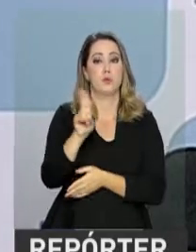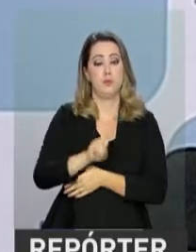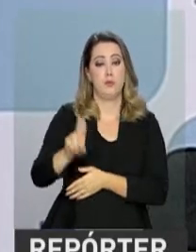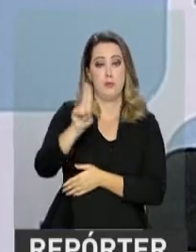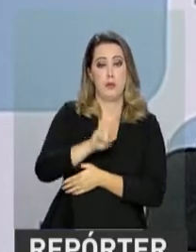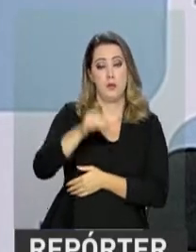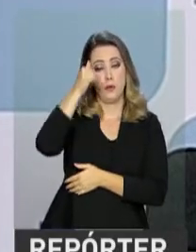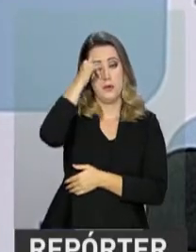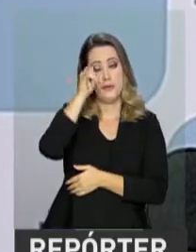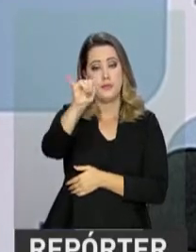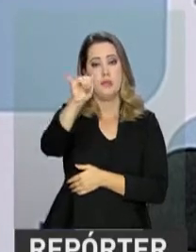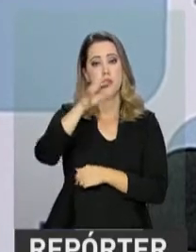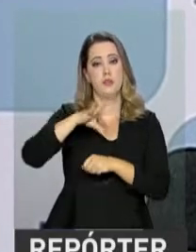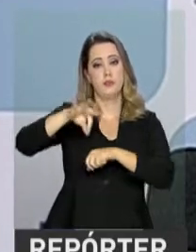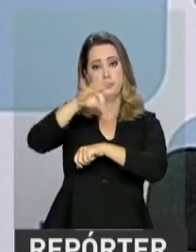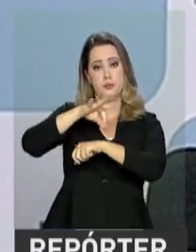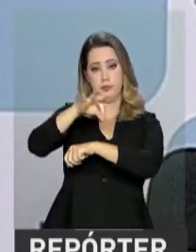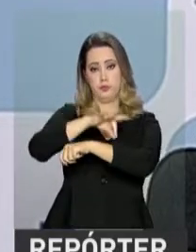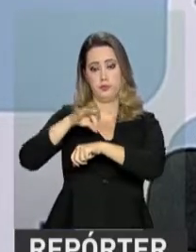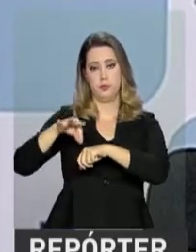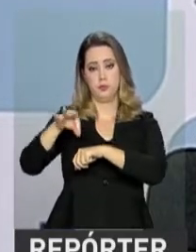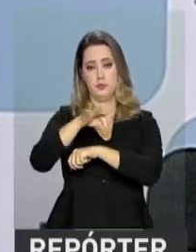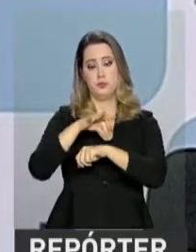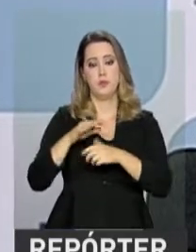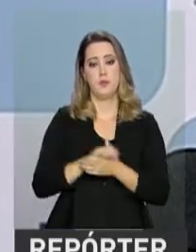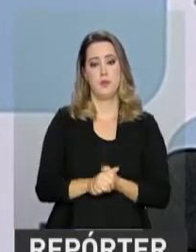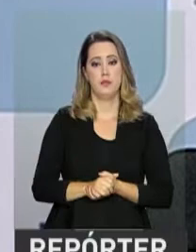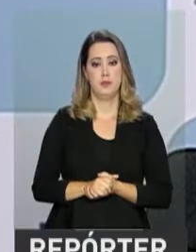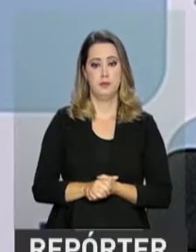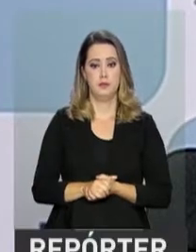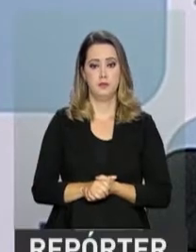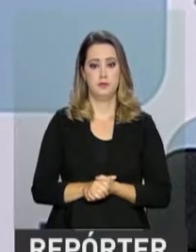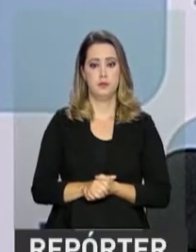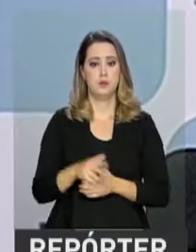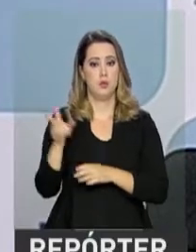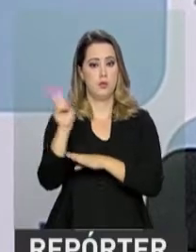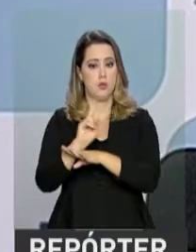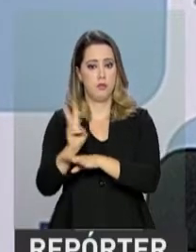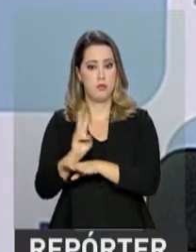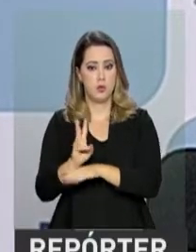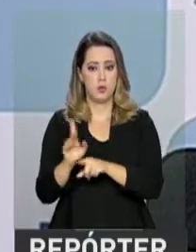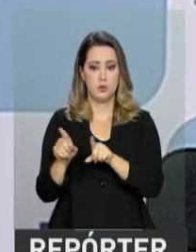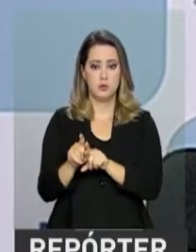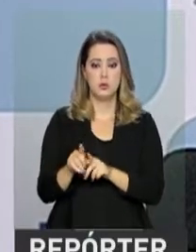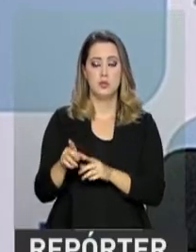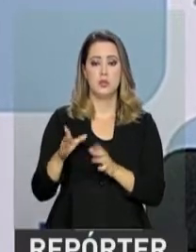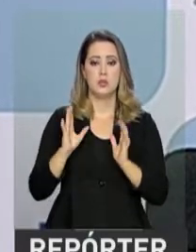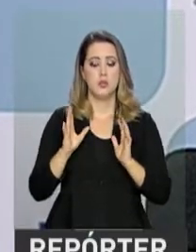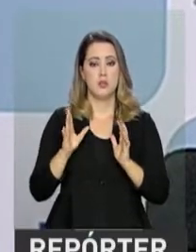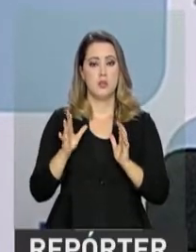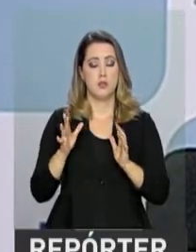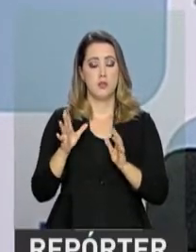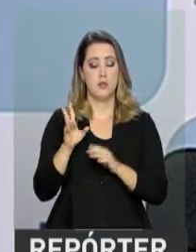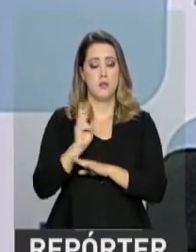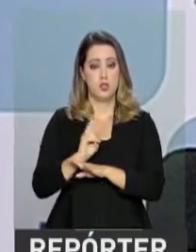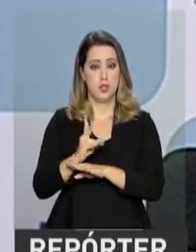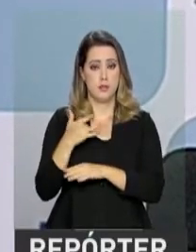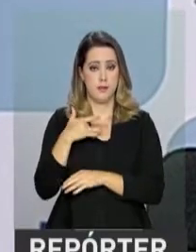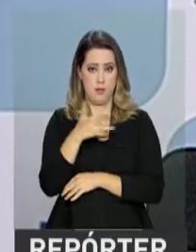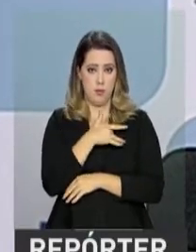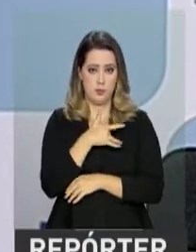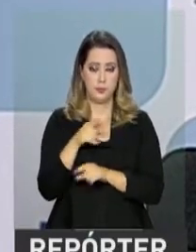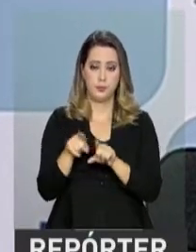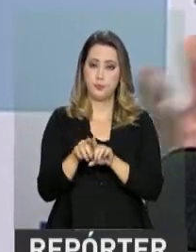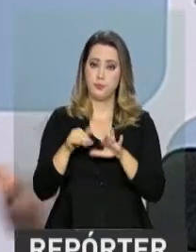para o a transferência da vigilância dos recurso ordinário e aí os